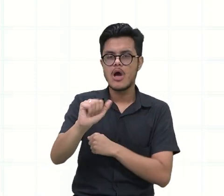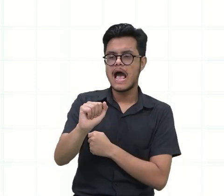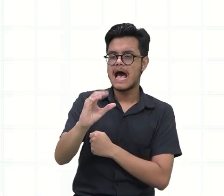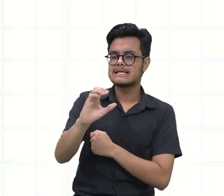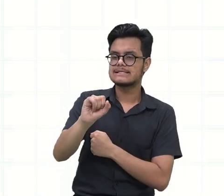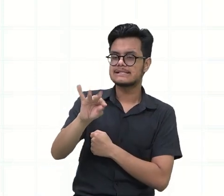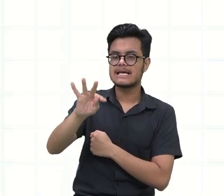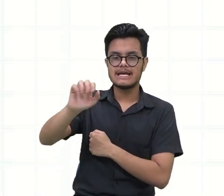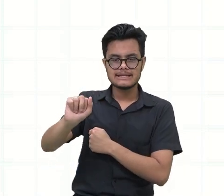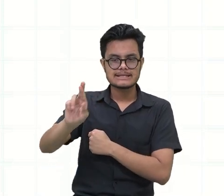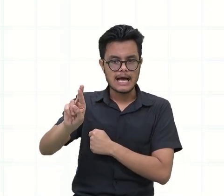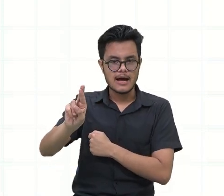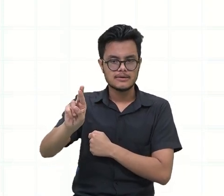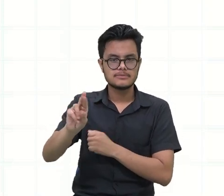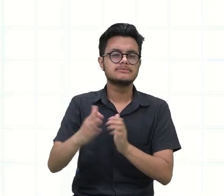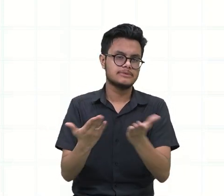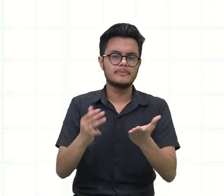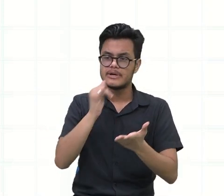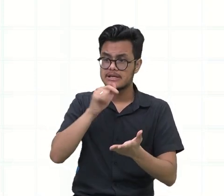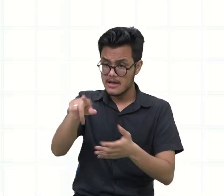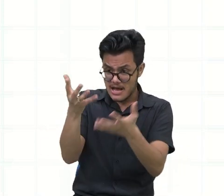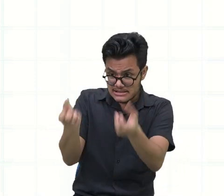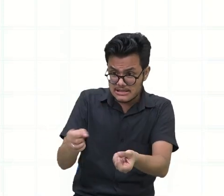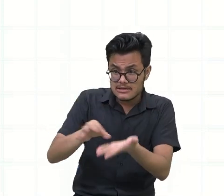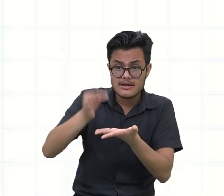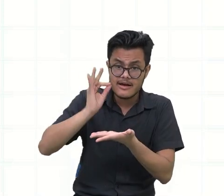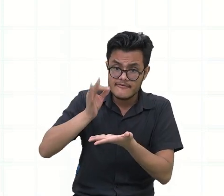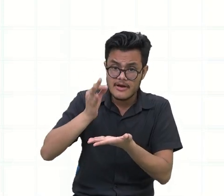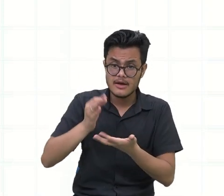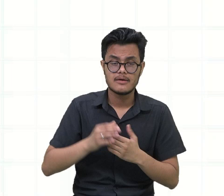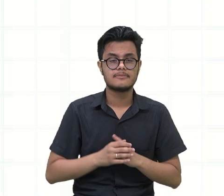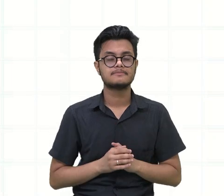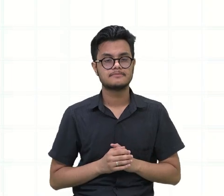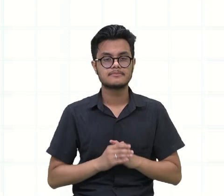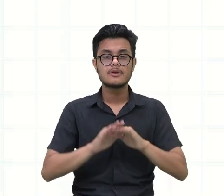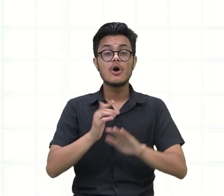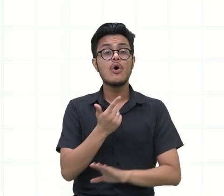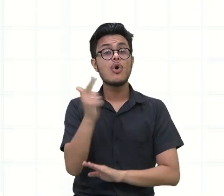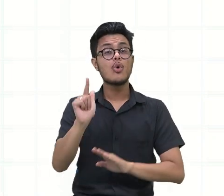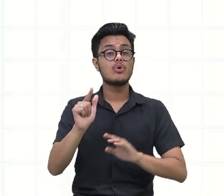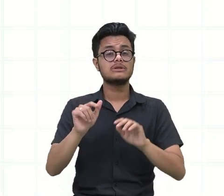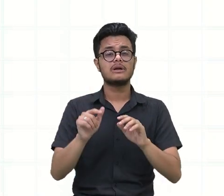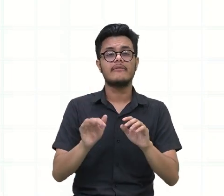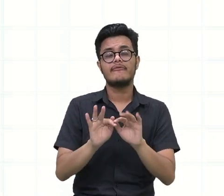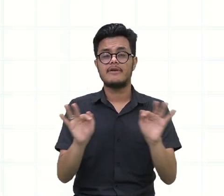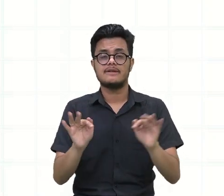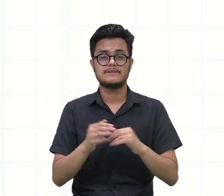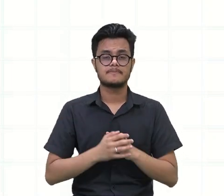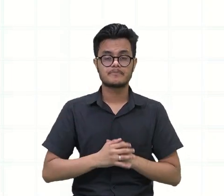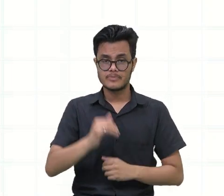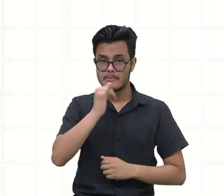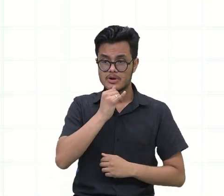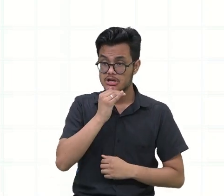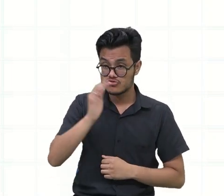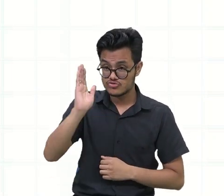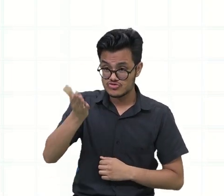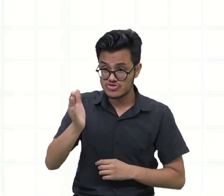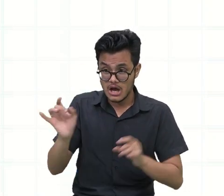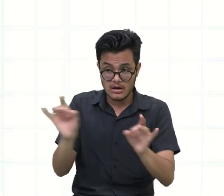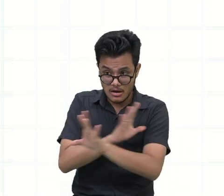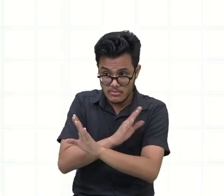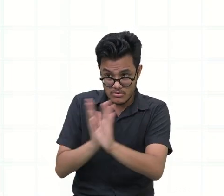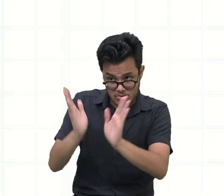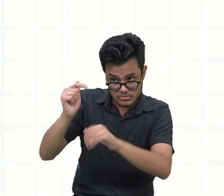importância, né, no momento de a gente fazer a pergunta. O prazo terminou. Então, observe que são